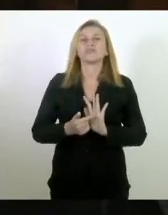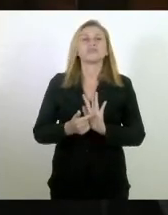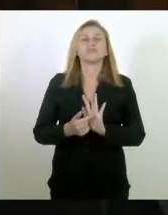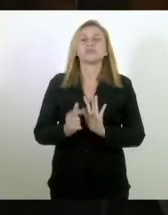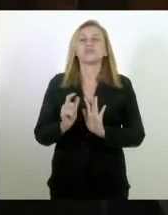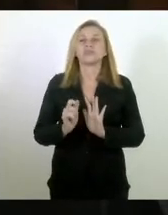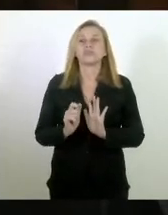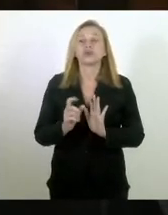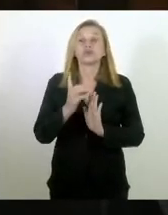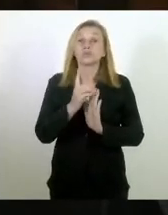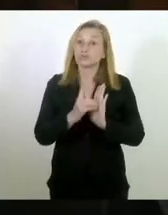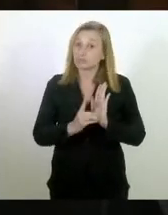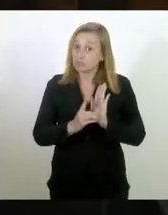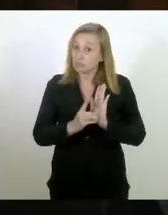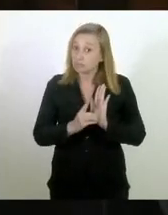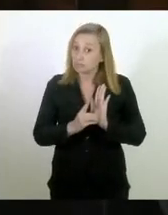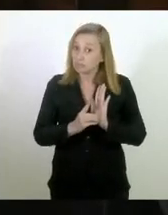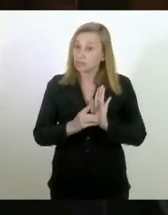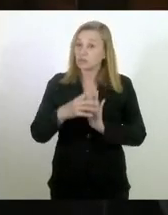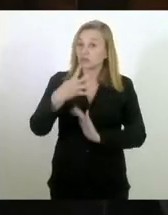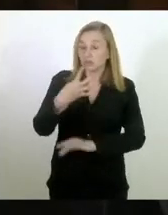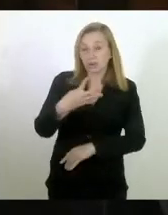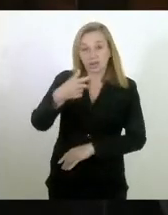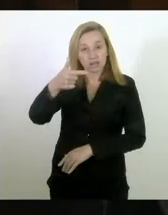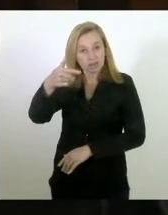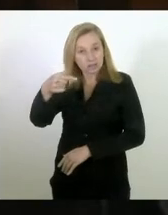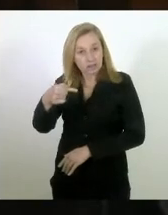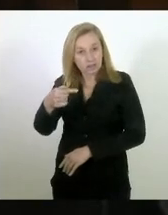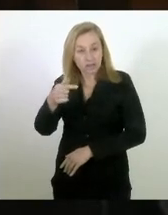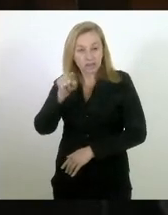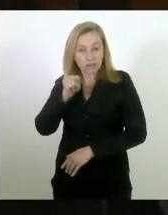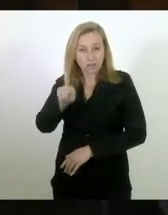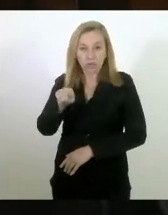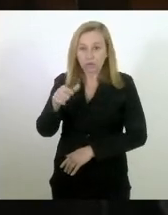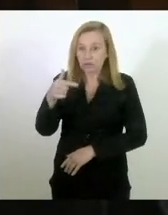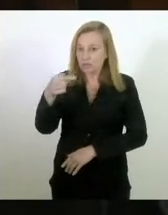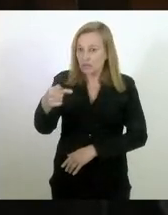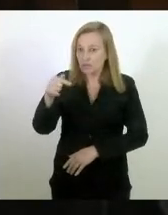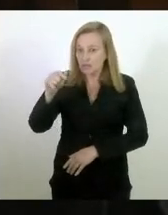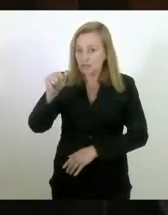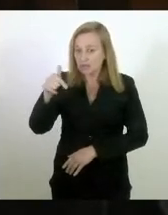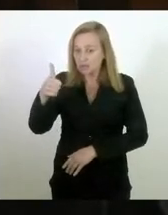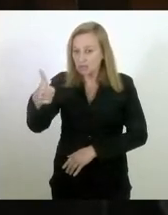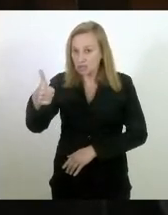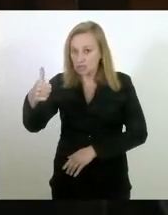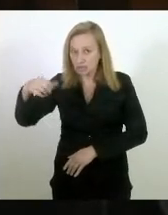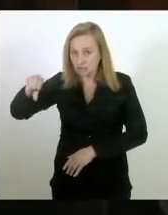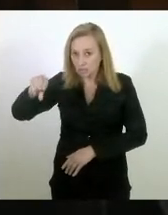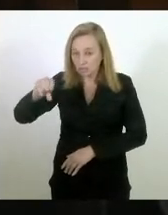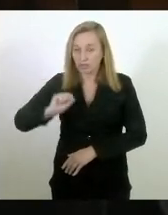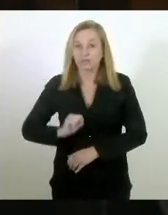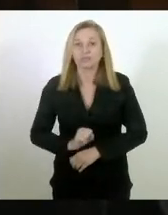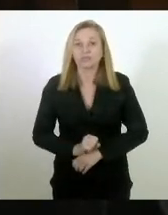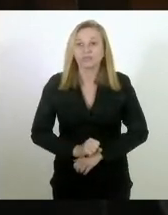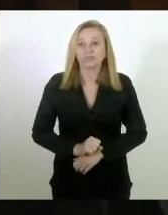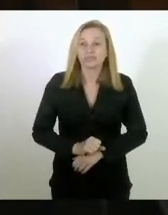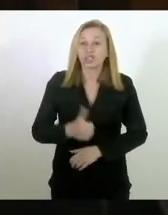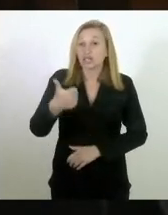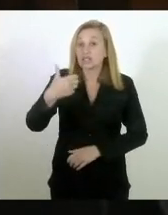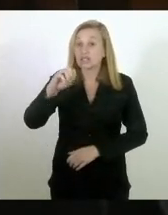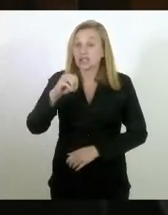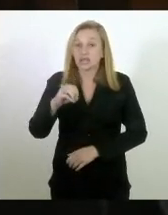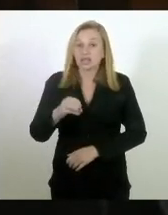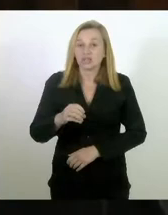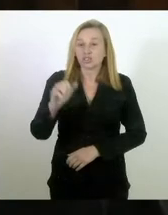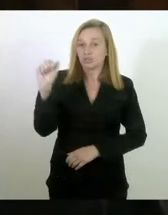o decreto 47. 719 é de dez